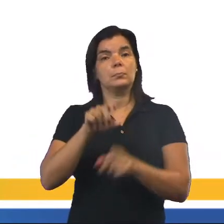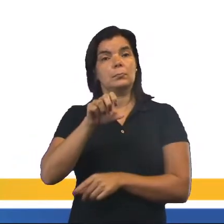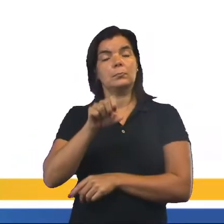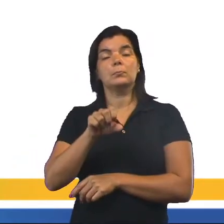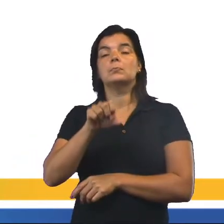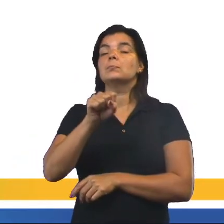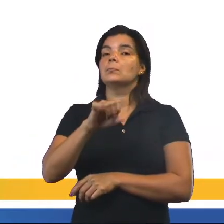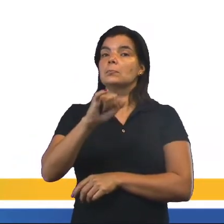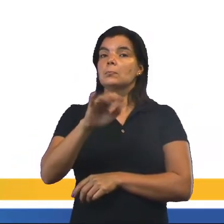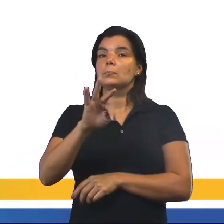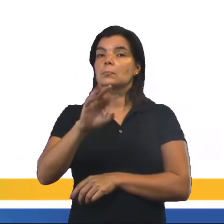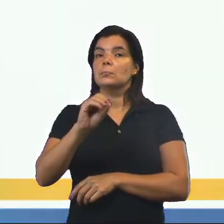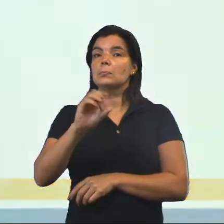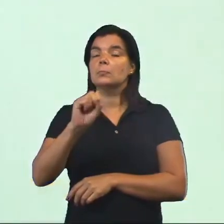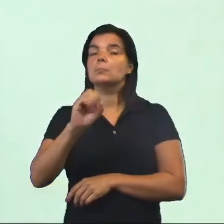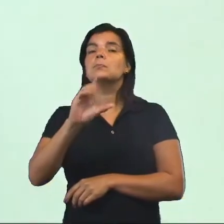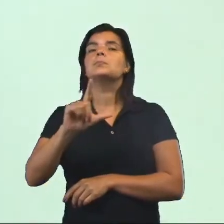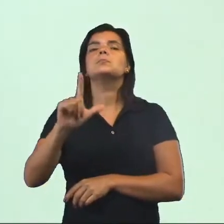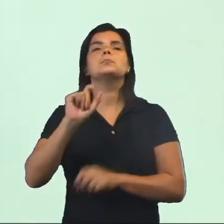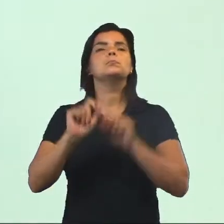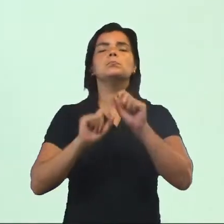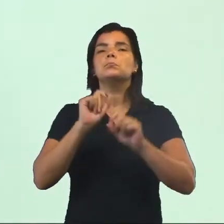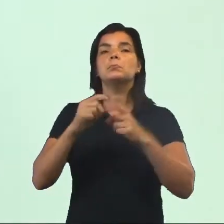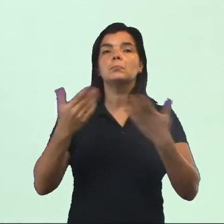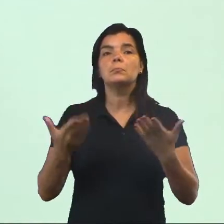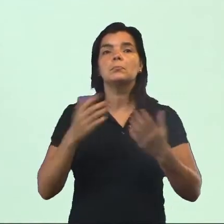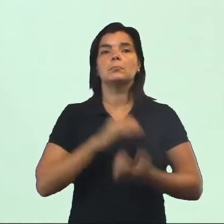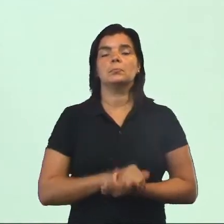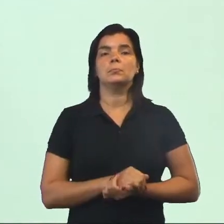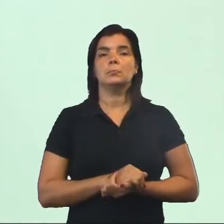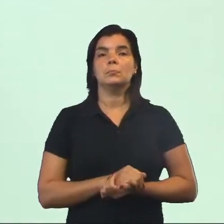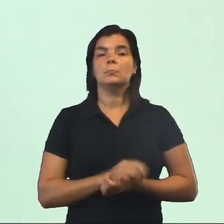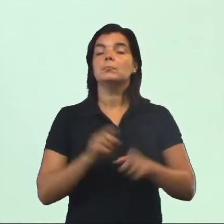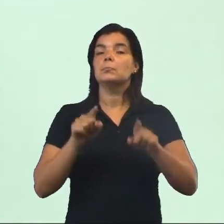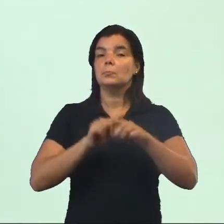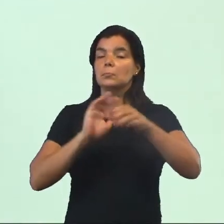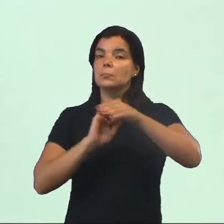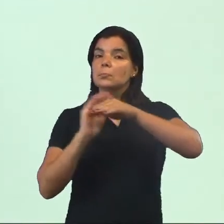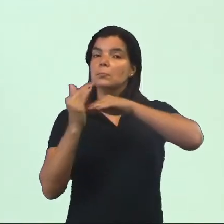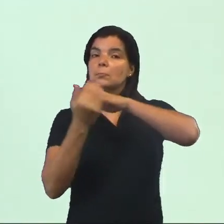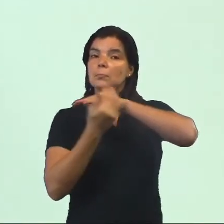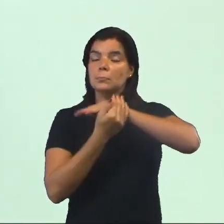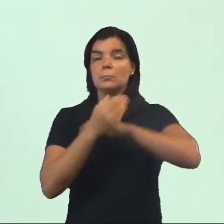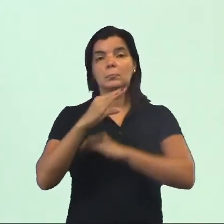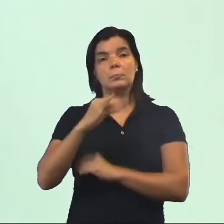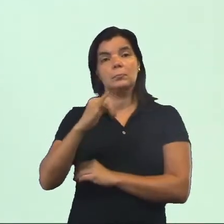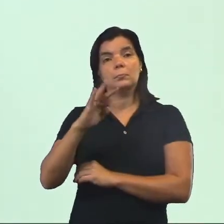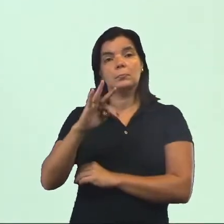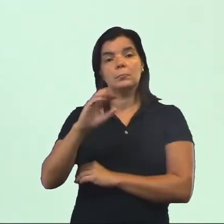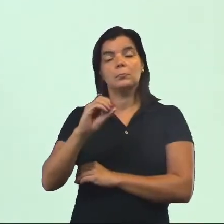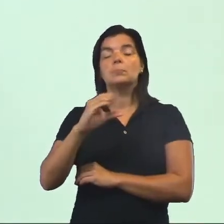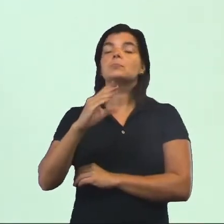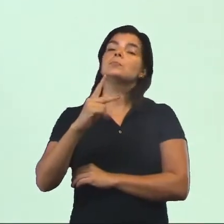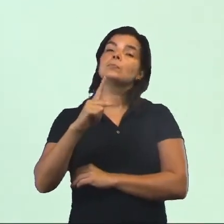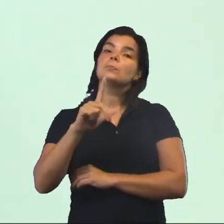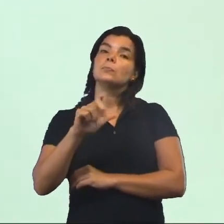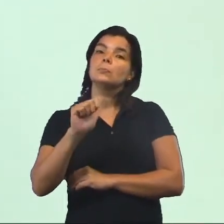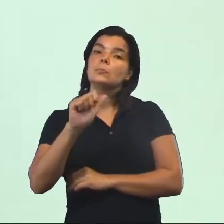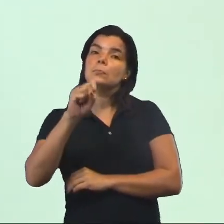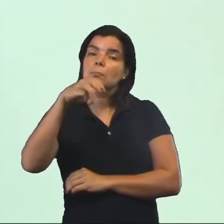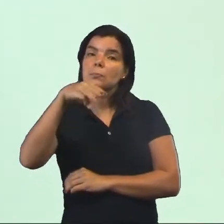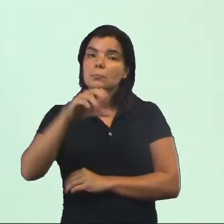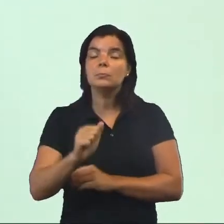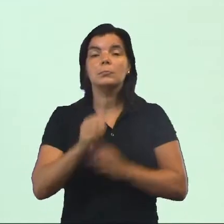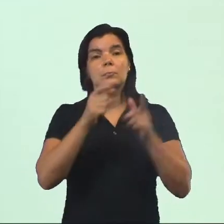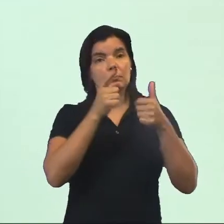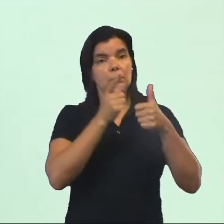das células. Professor, o é citossol? Citossol é o citoplasma. São sinônimos. Então, essa primeira